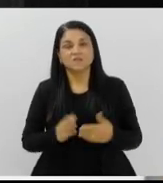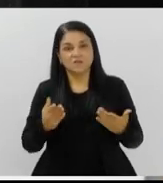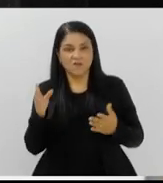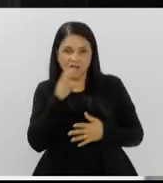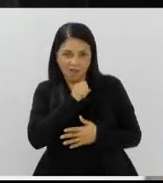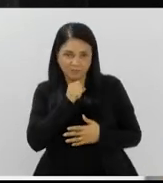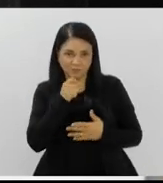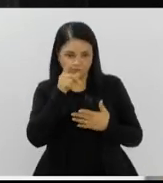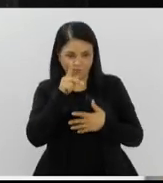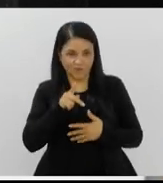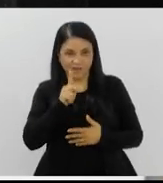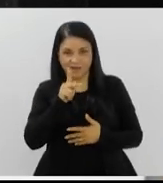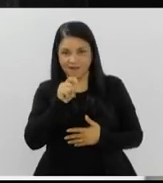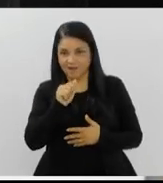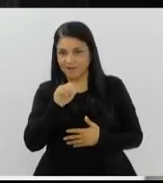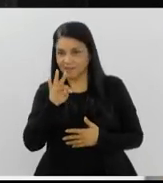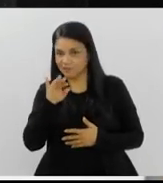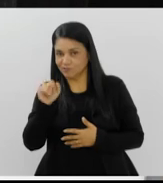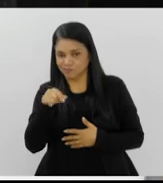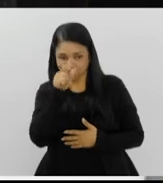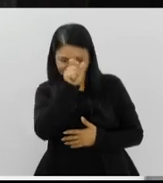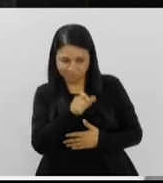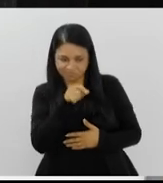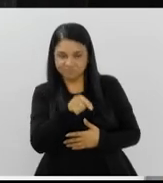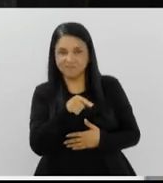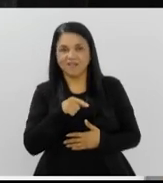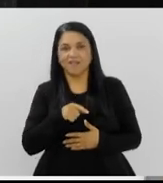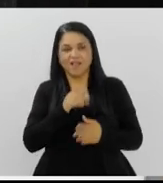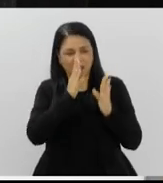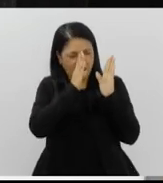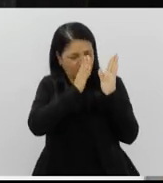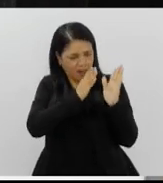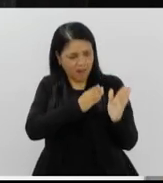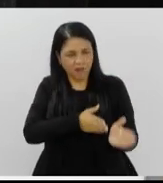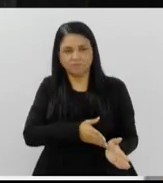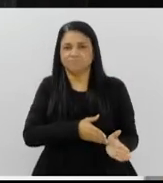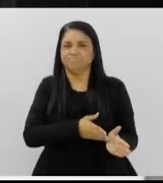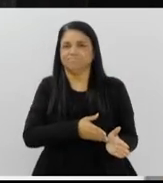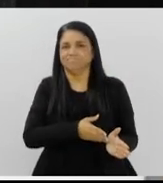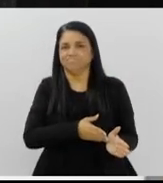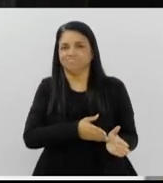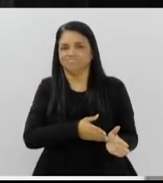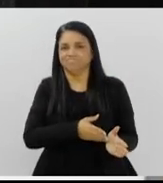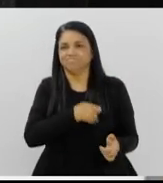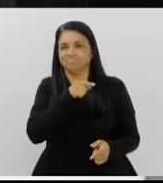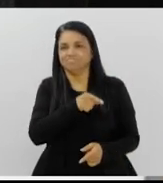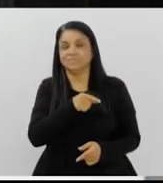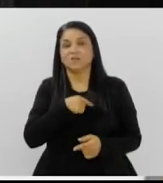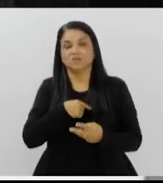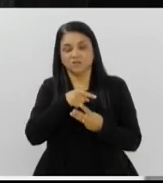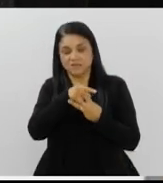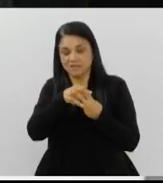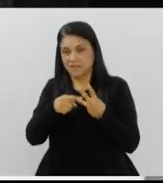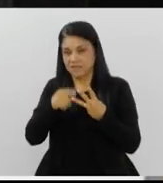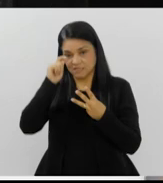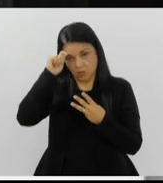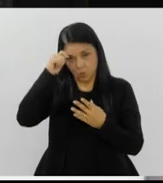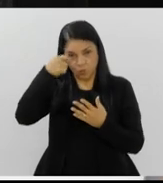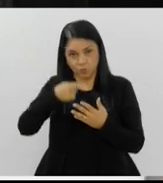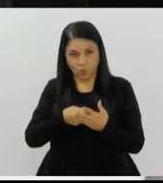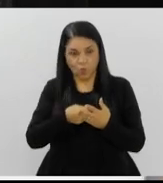Kátia. Kátia Lealdade. Kátia é Lealdade. E eu trouxe três autores para falar de